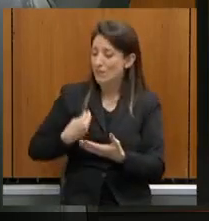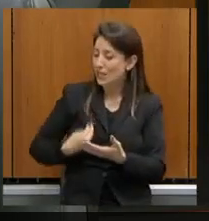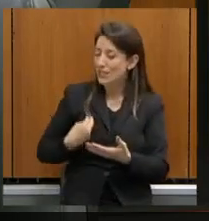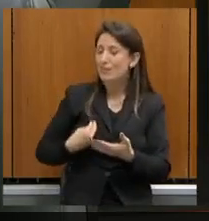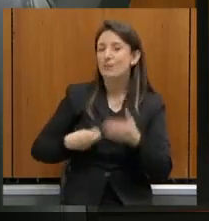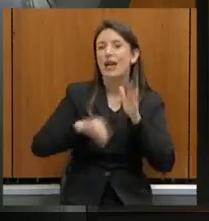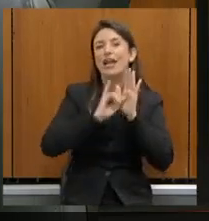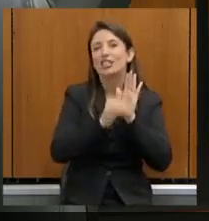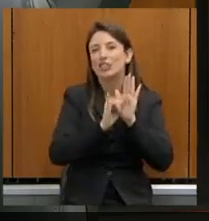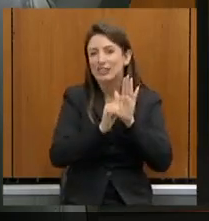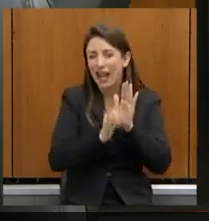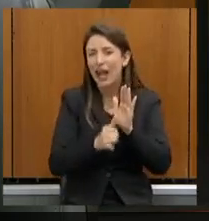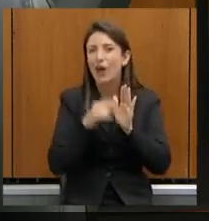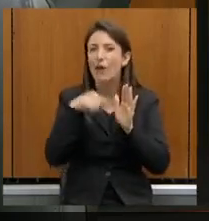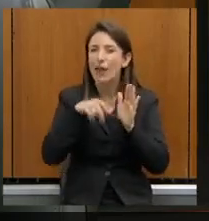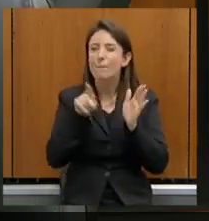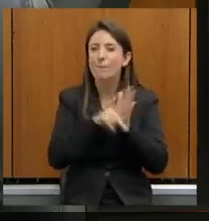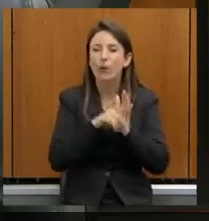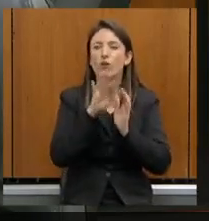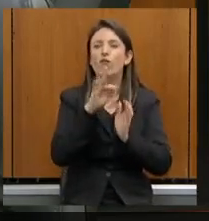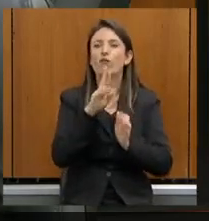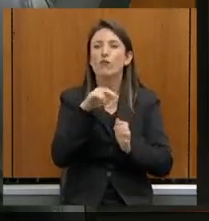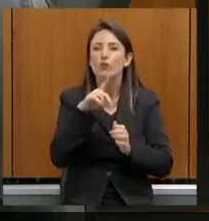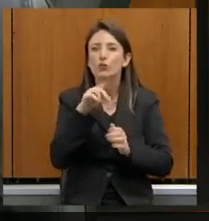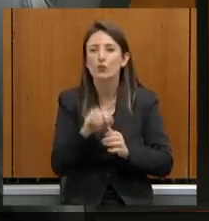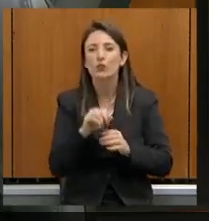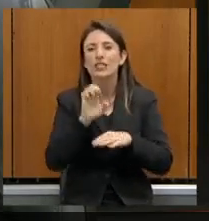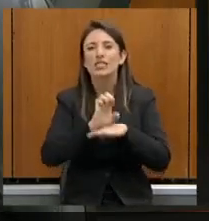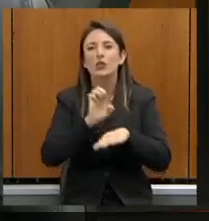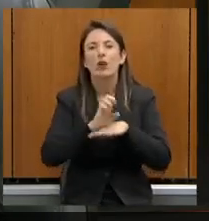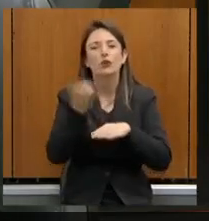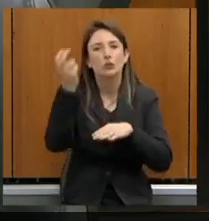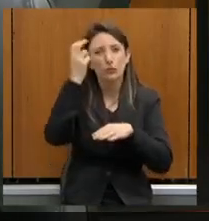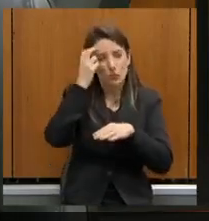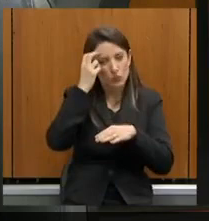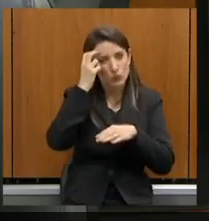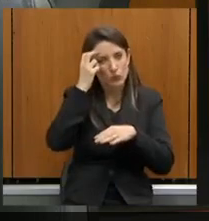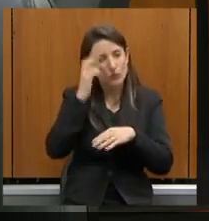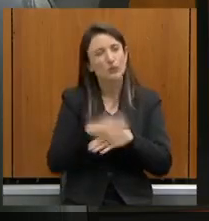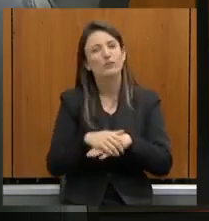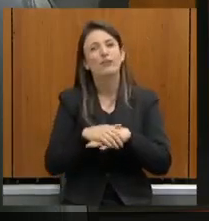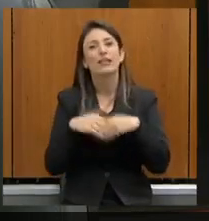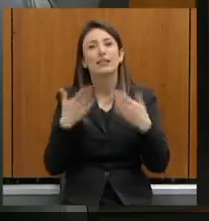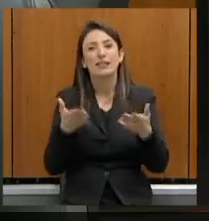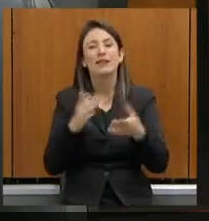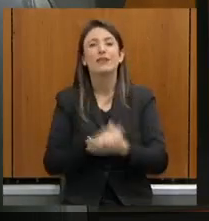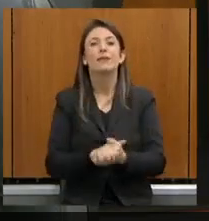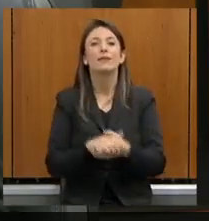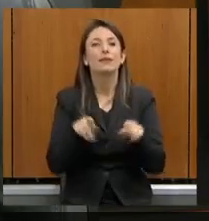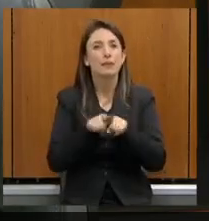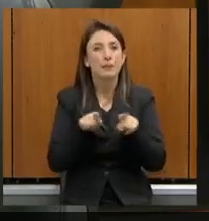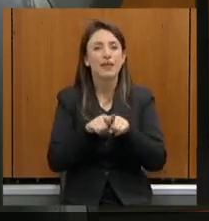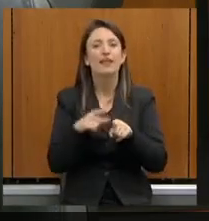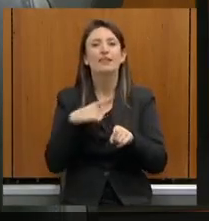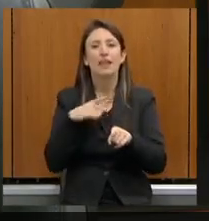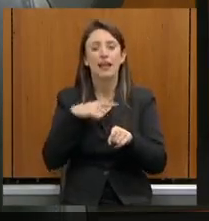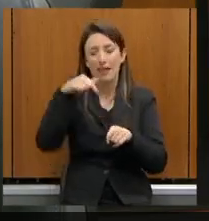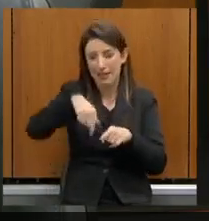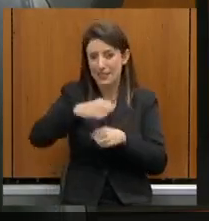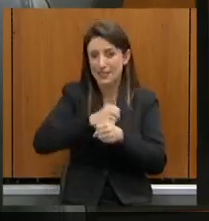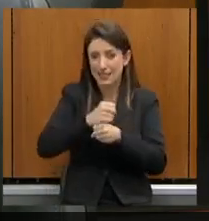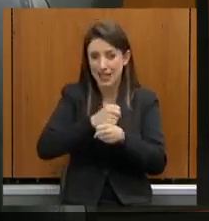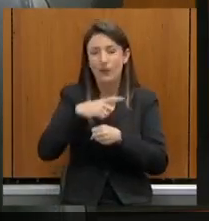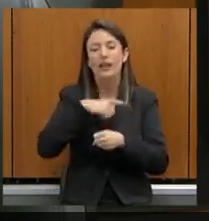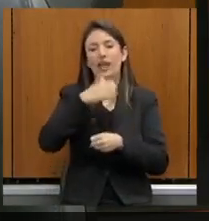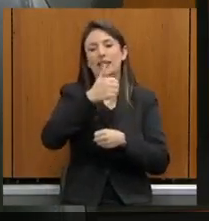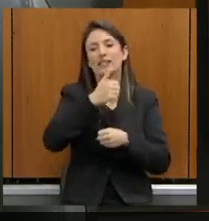edital, então, do Fundo Estadual de Cultura a fundo perdido, não precisa decapitar. Temos, ainda, para esse ano, 100